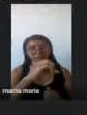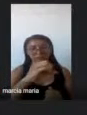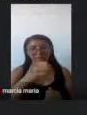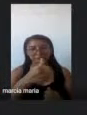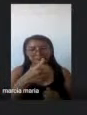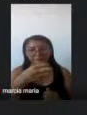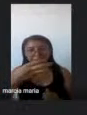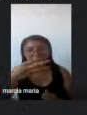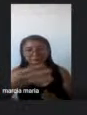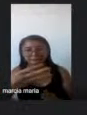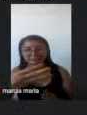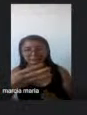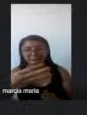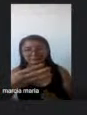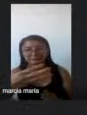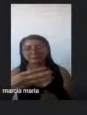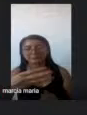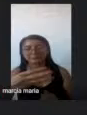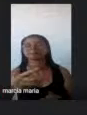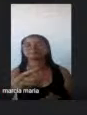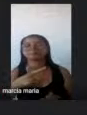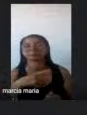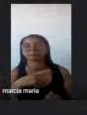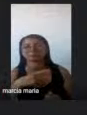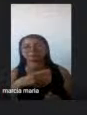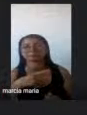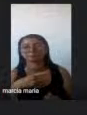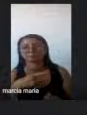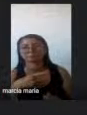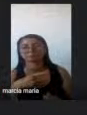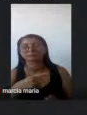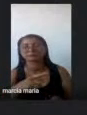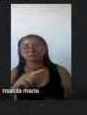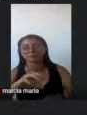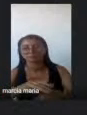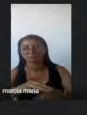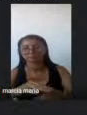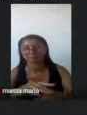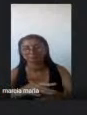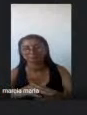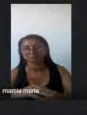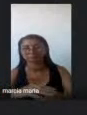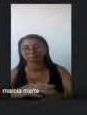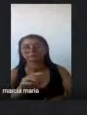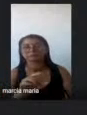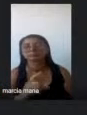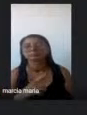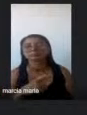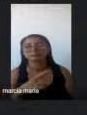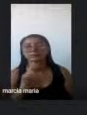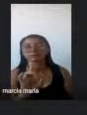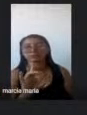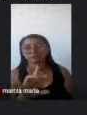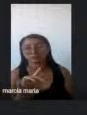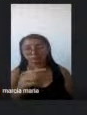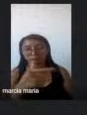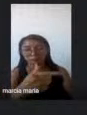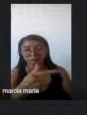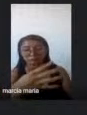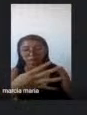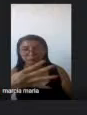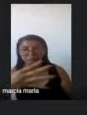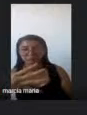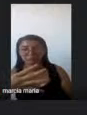gestantes que foram notificadas em 2019, nós temos apenas 244 parceiros que